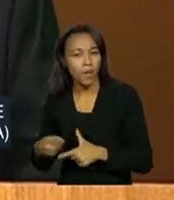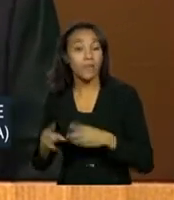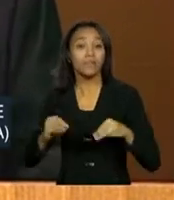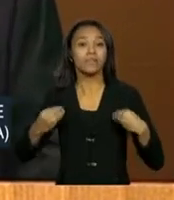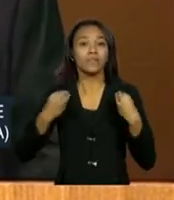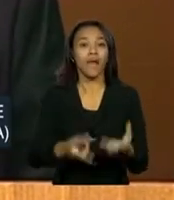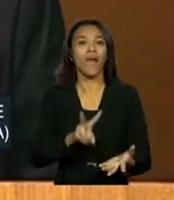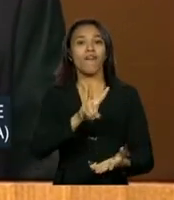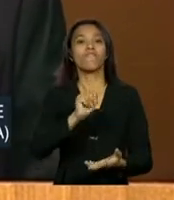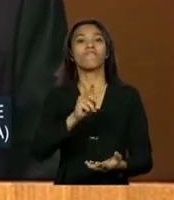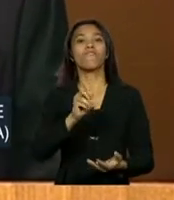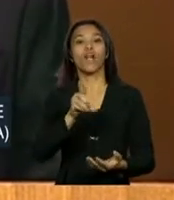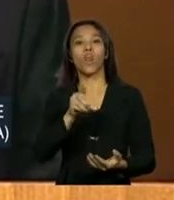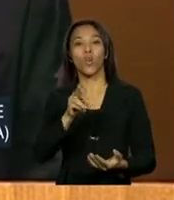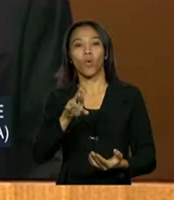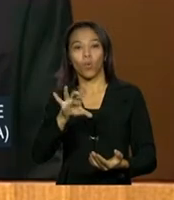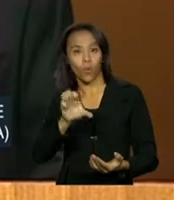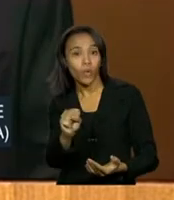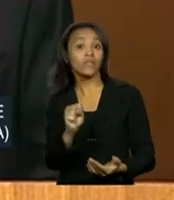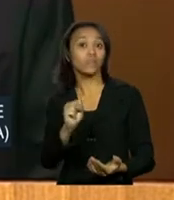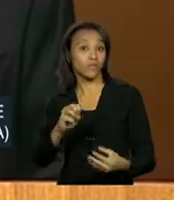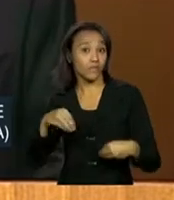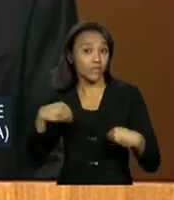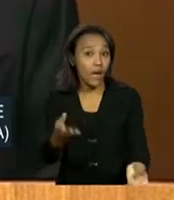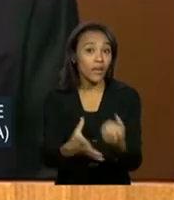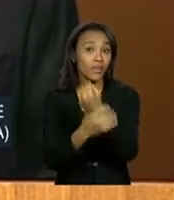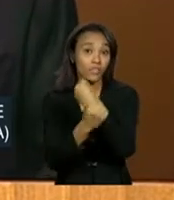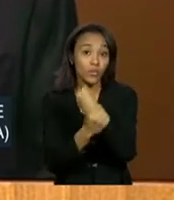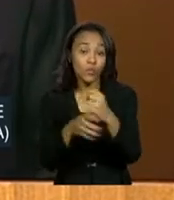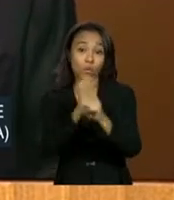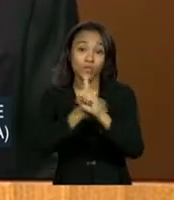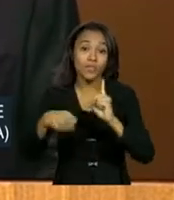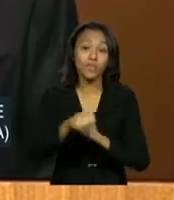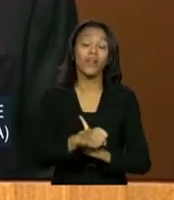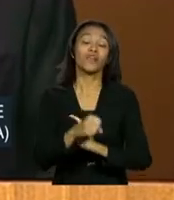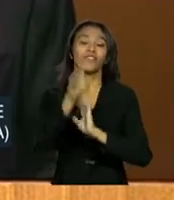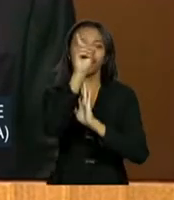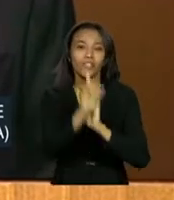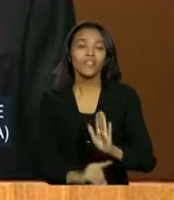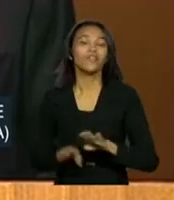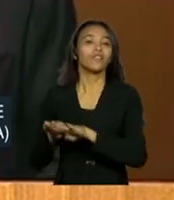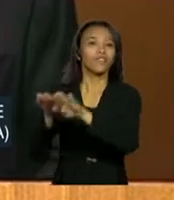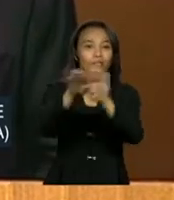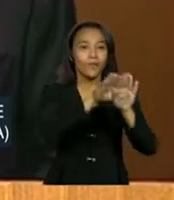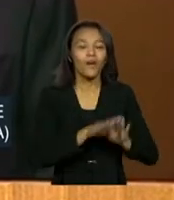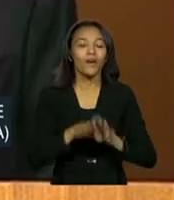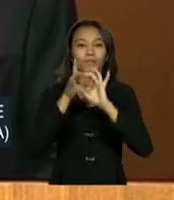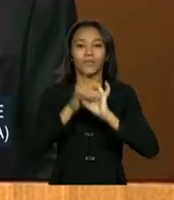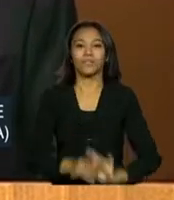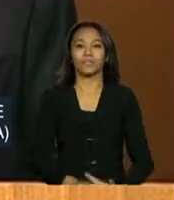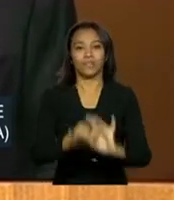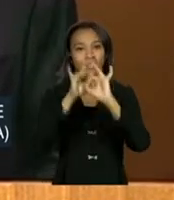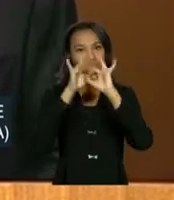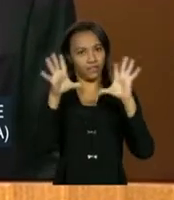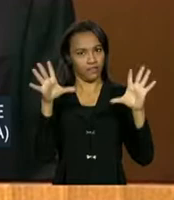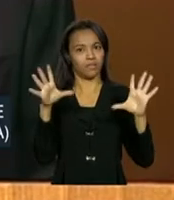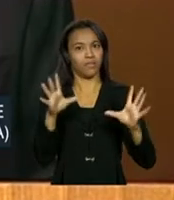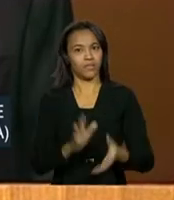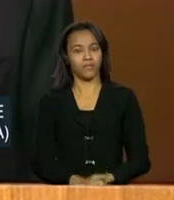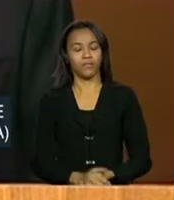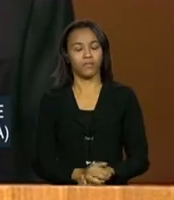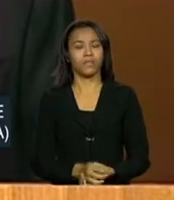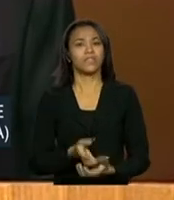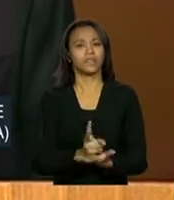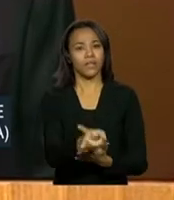se comprometer com valores que garantem uma sociedade democrática, livre e voltada